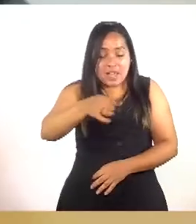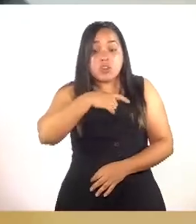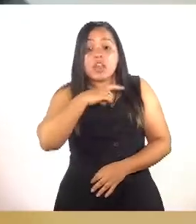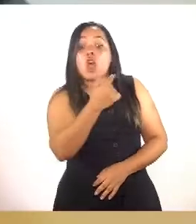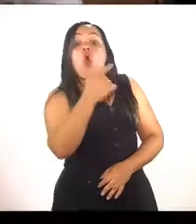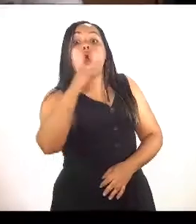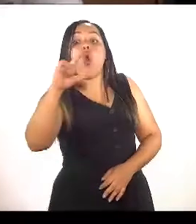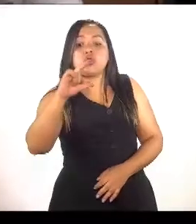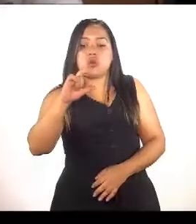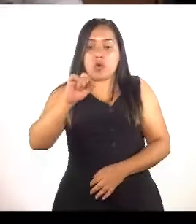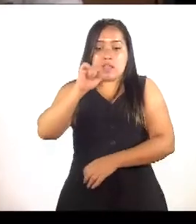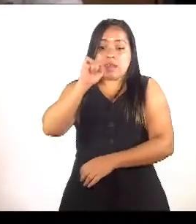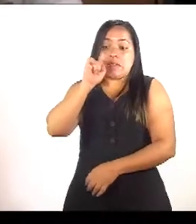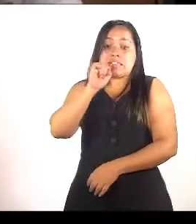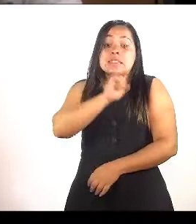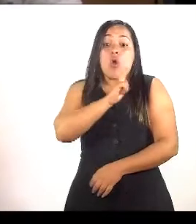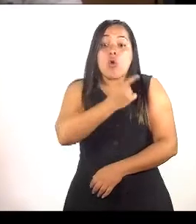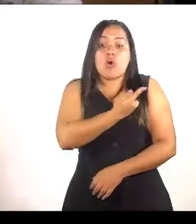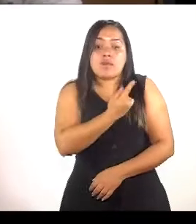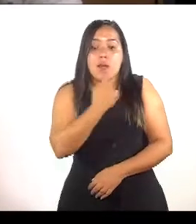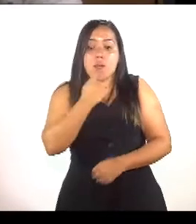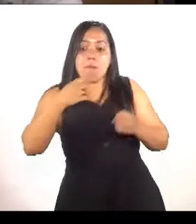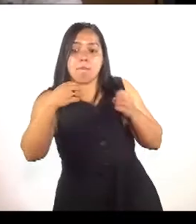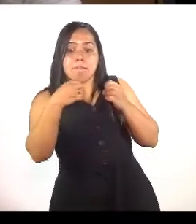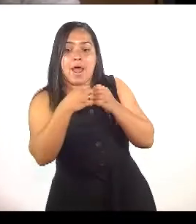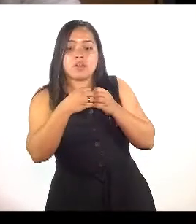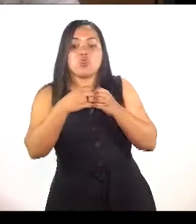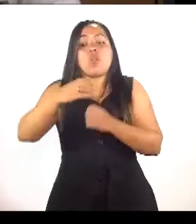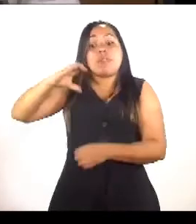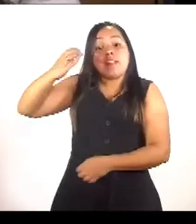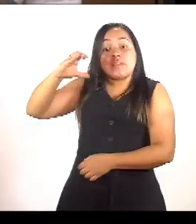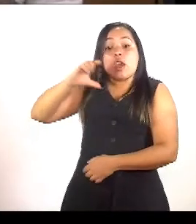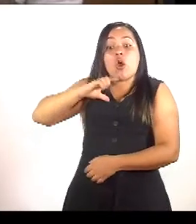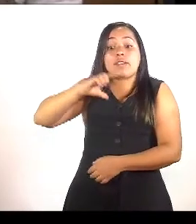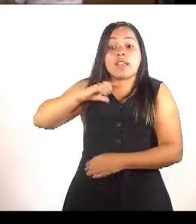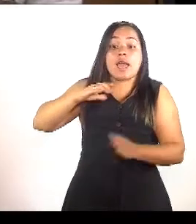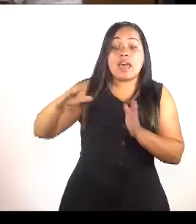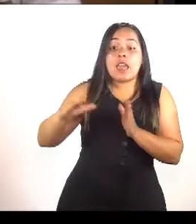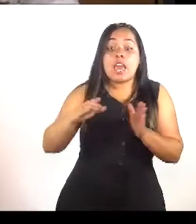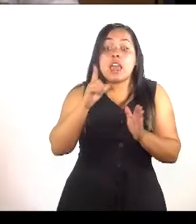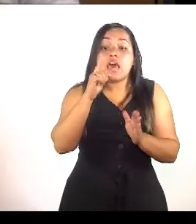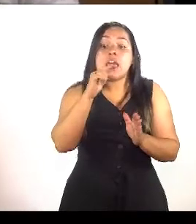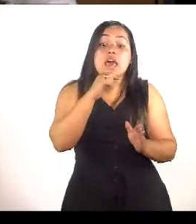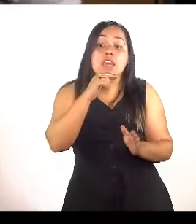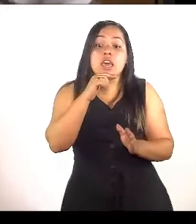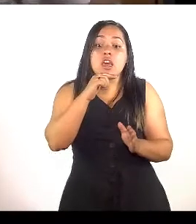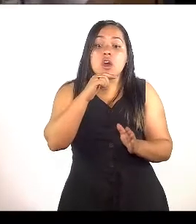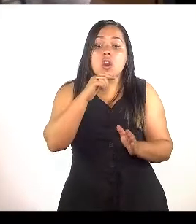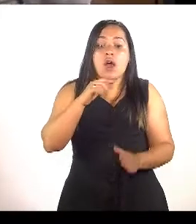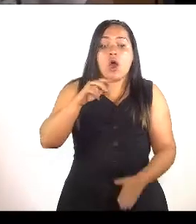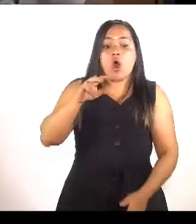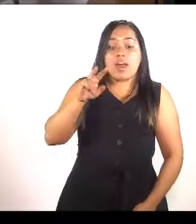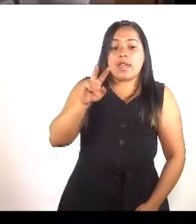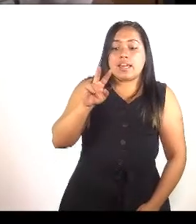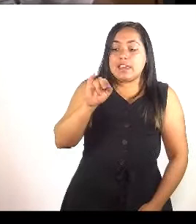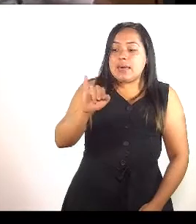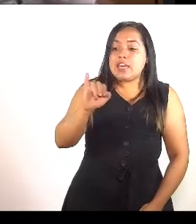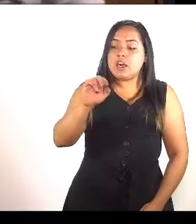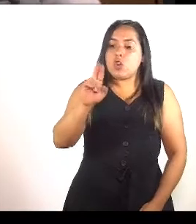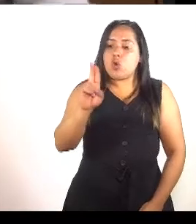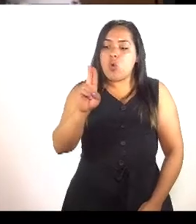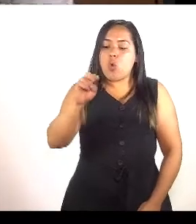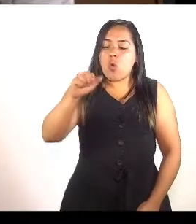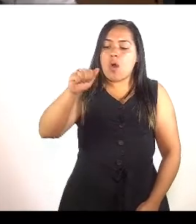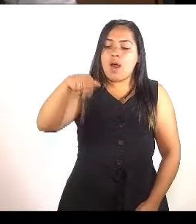do Rio de Janeiro. Faz parte da nossa região metropolitana. Chama-se Imunana Laranjal. Imunana, isso que é o nome que